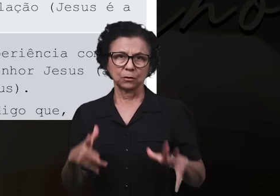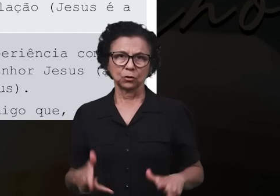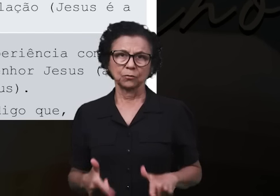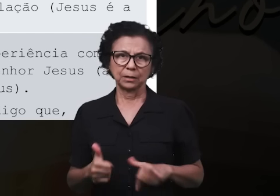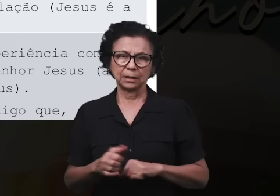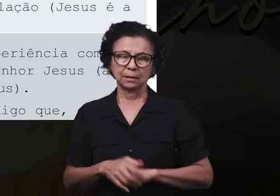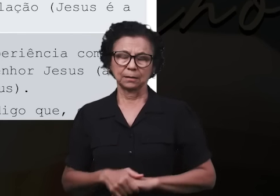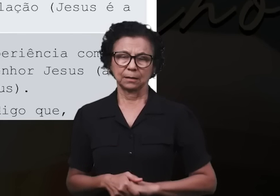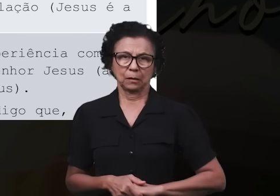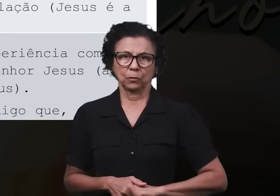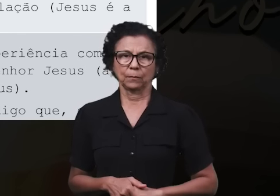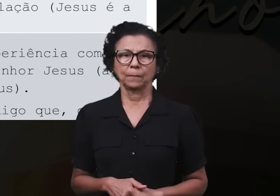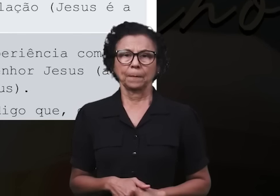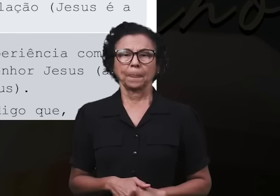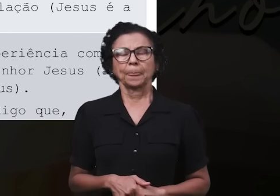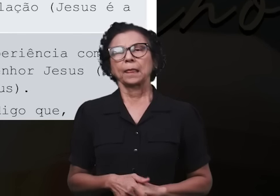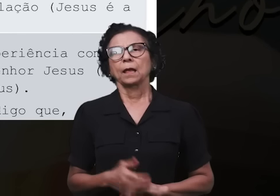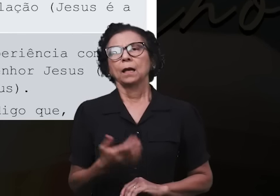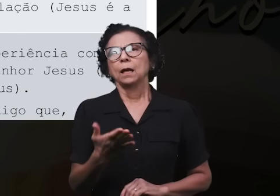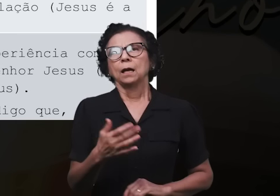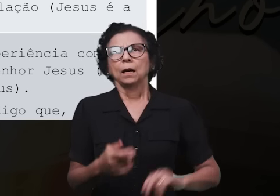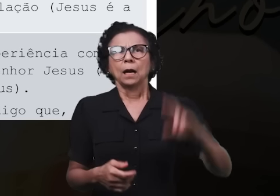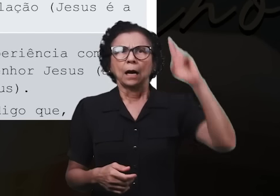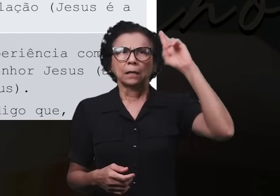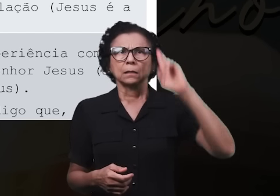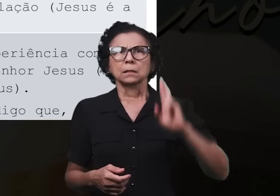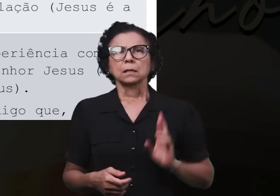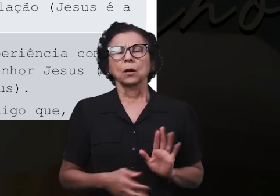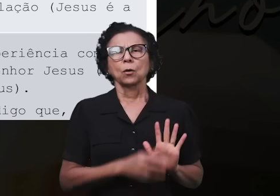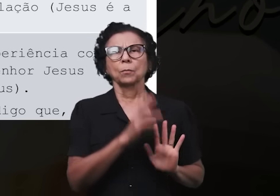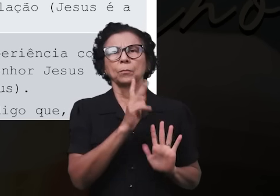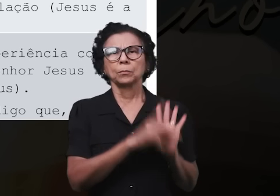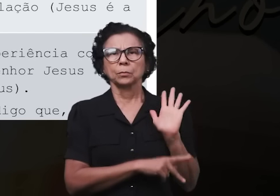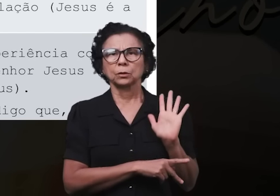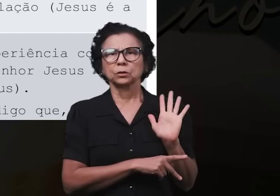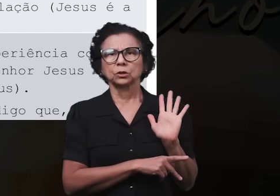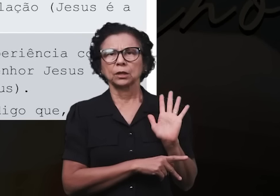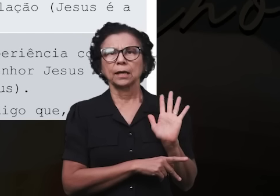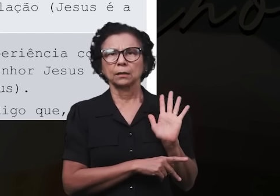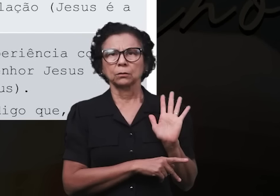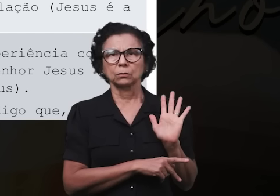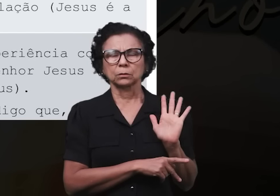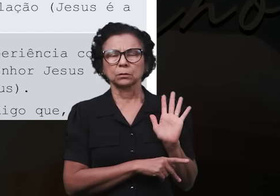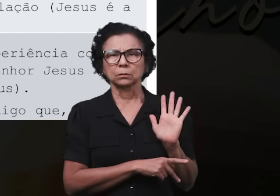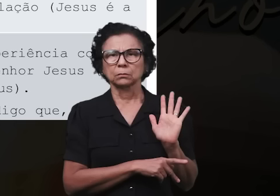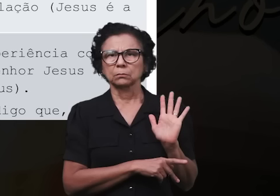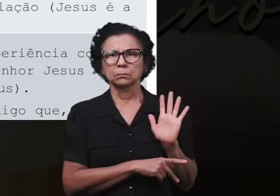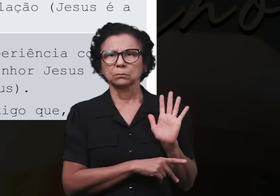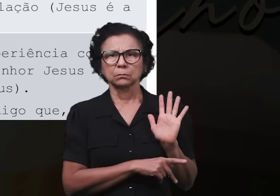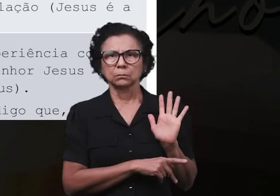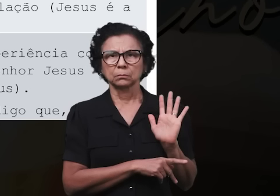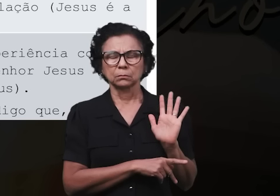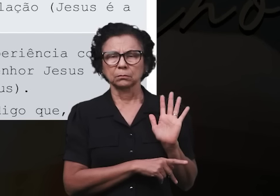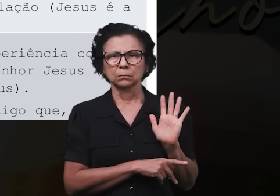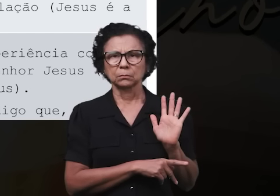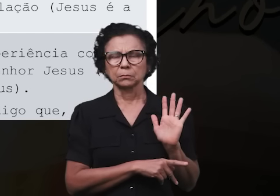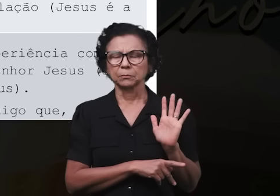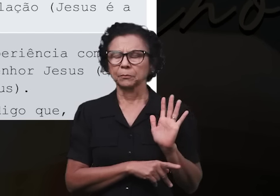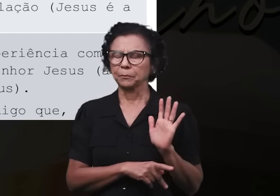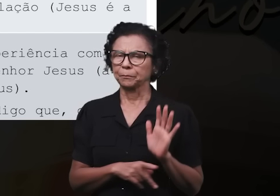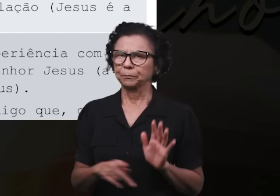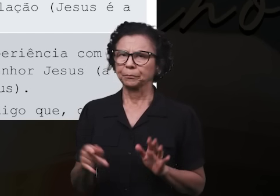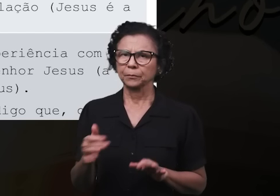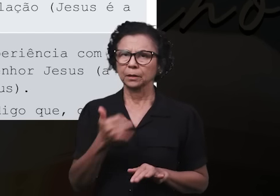não requer ao homem negar a sua razão ou os seus projetos, em detrimento da vontade de